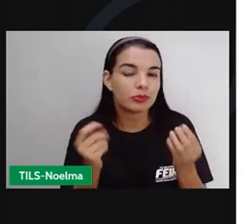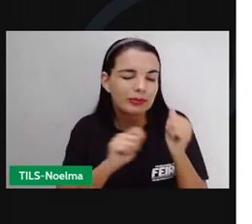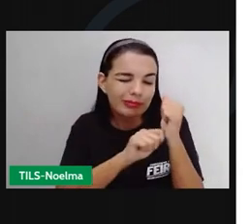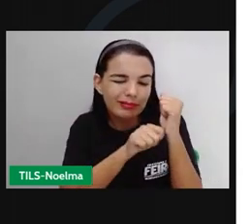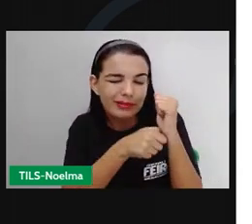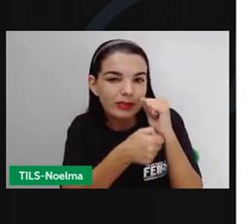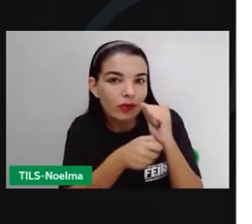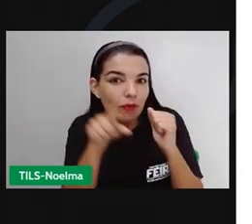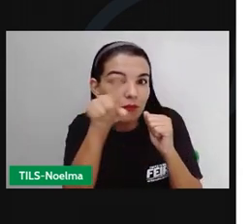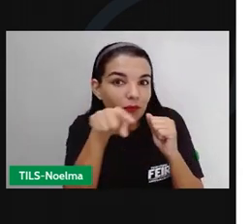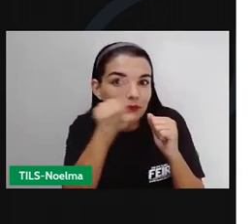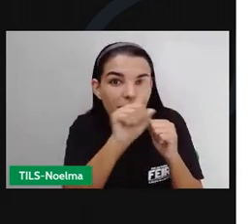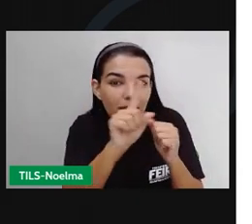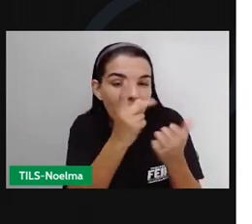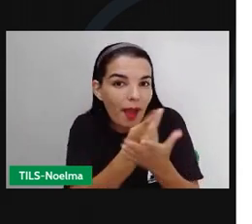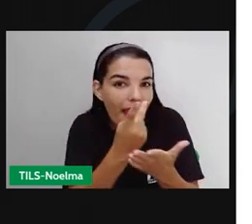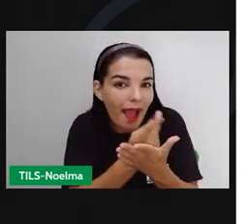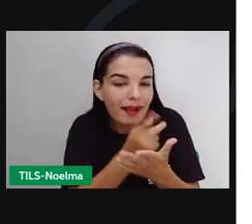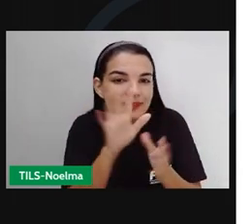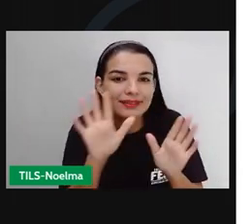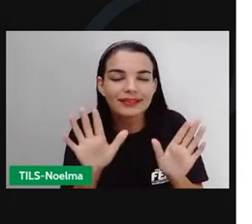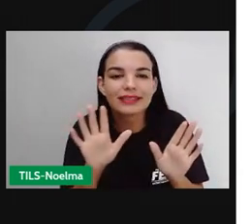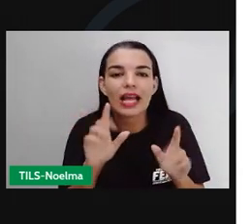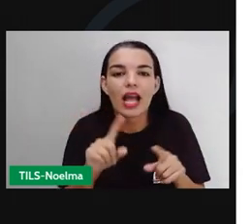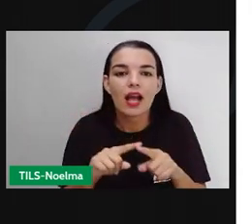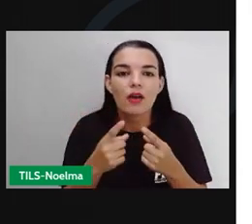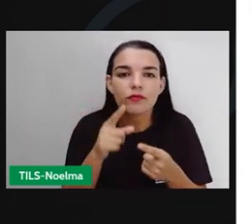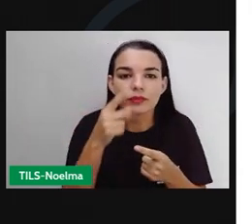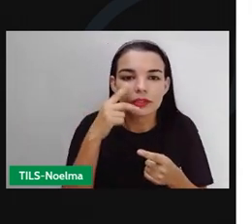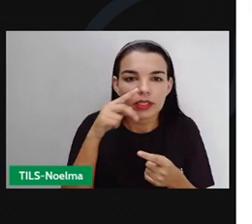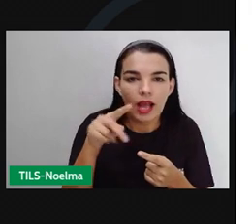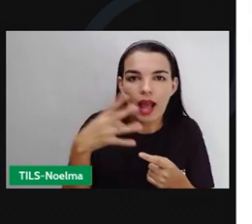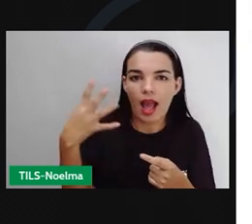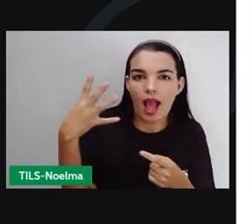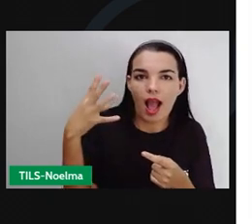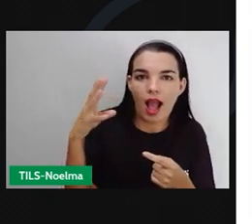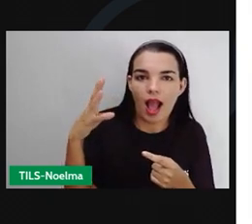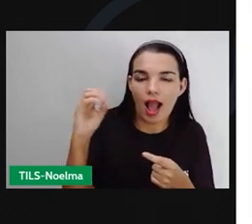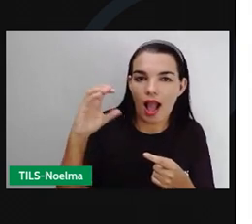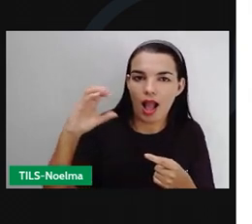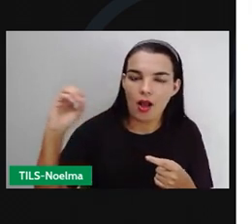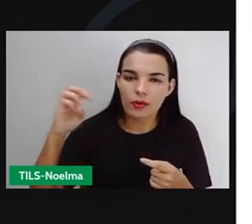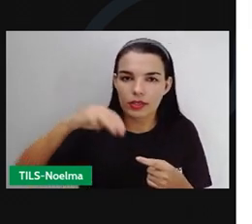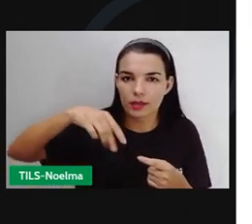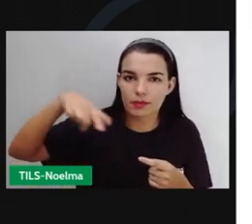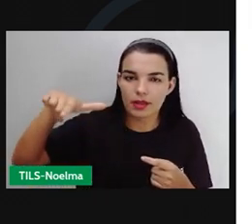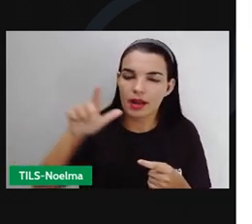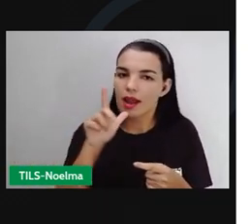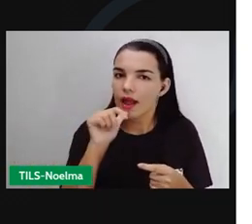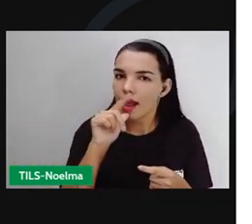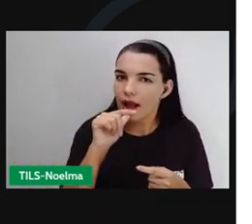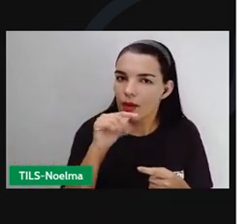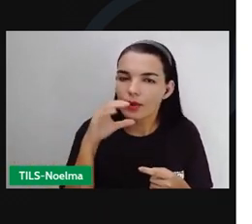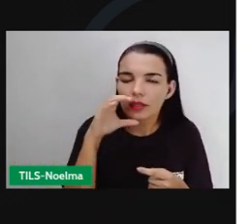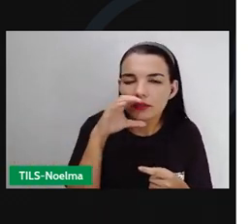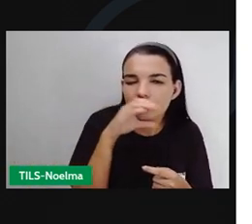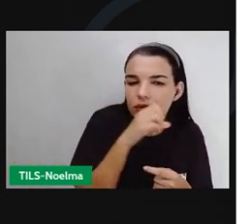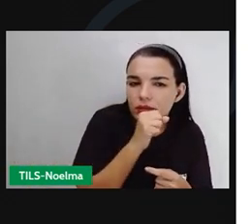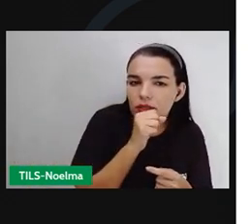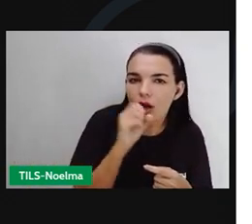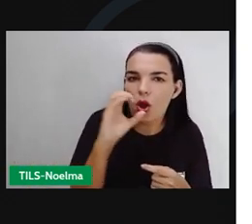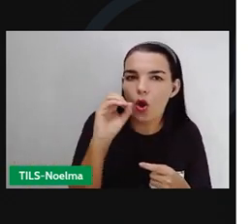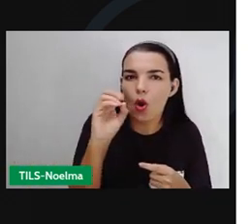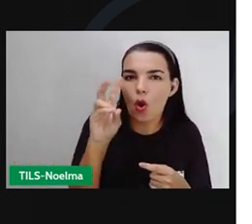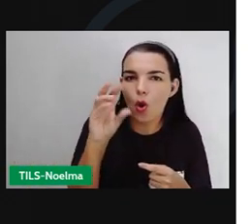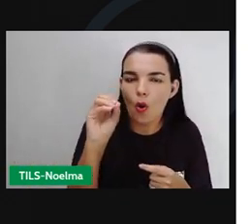não errar. Então vamos começar. Adicione 400 ml de água morna, um ovo,